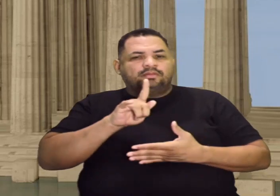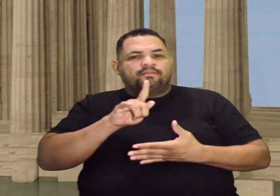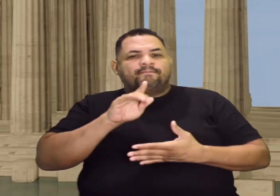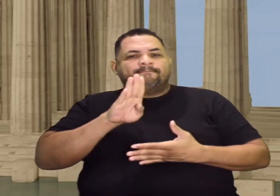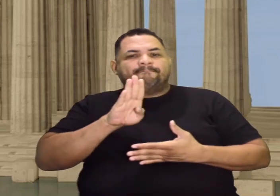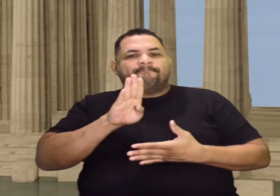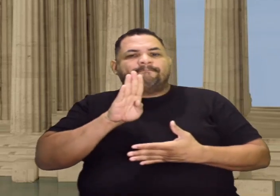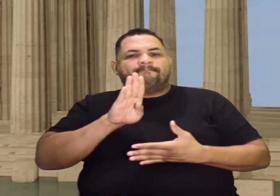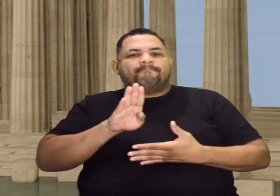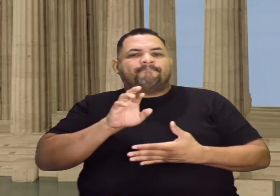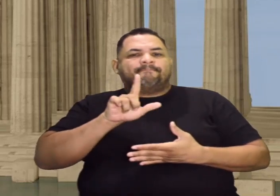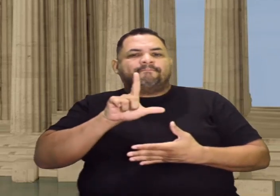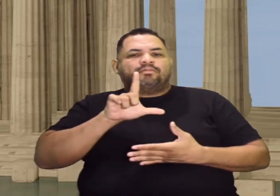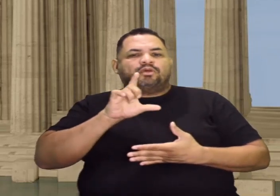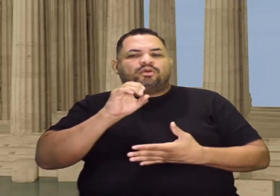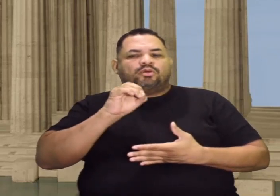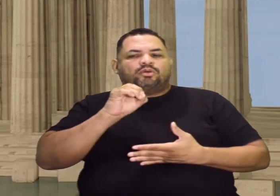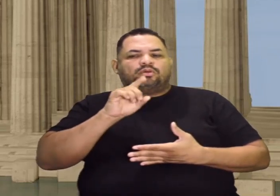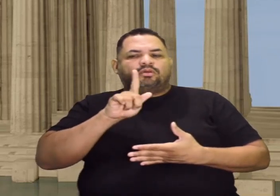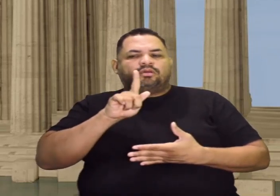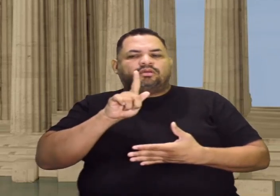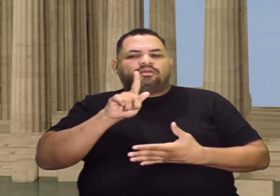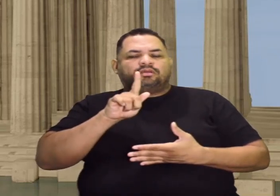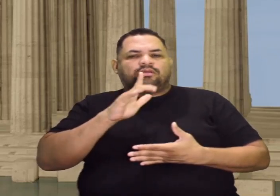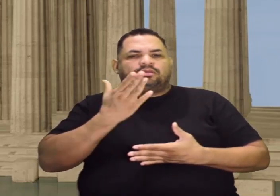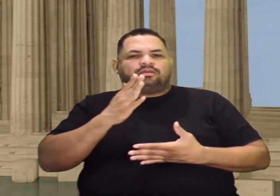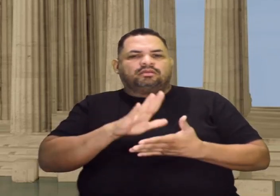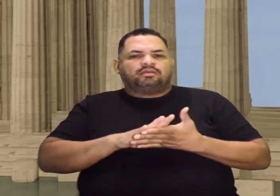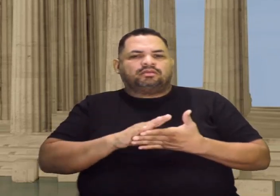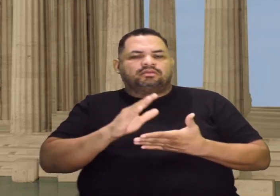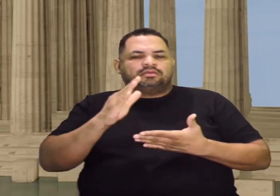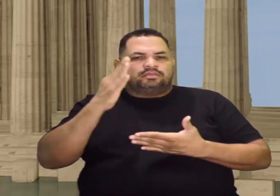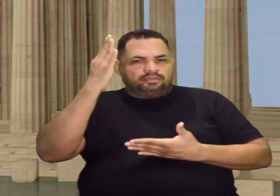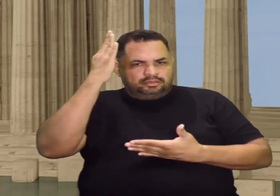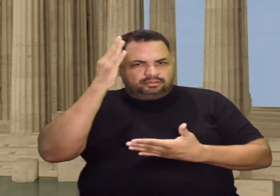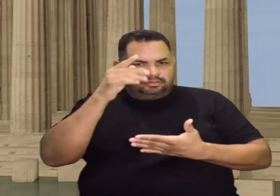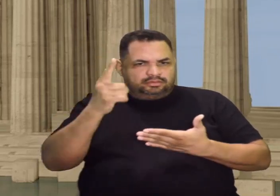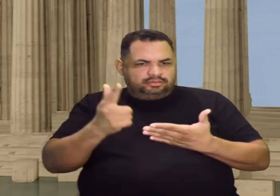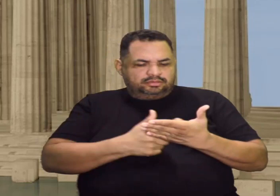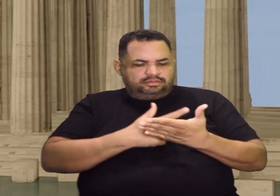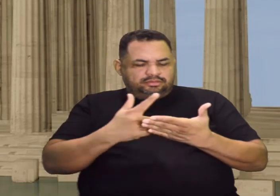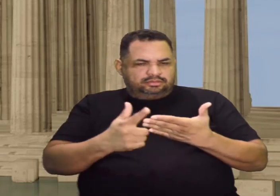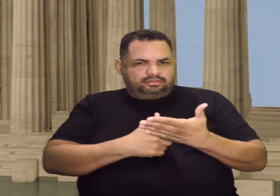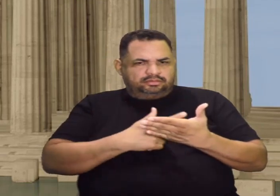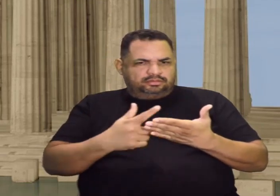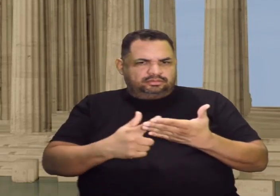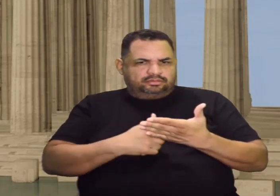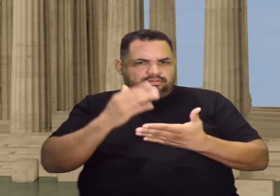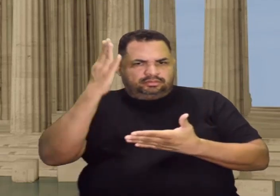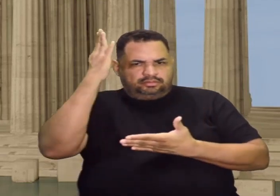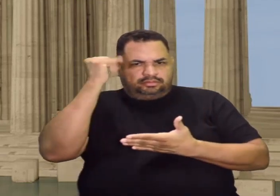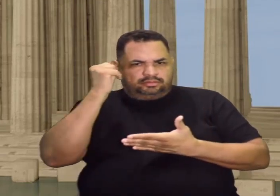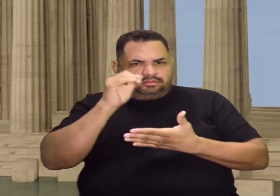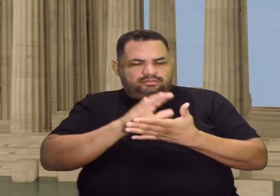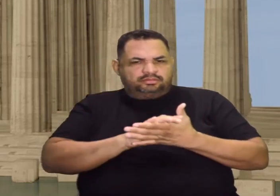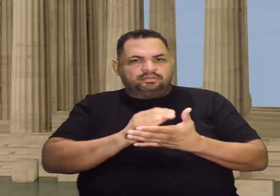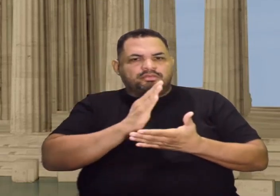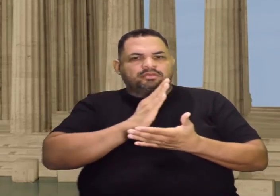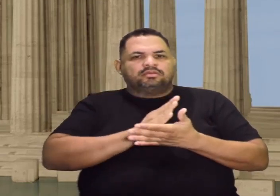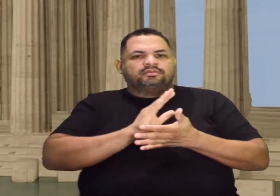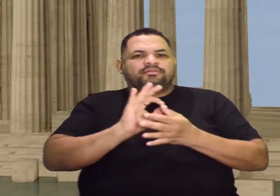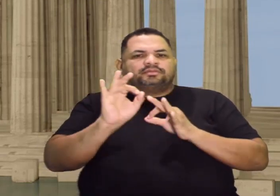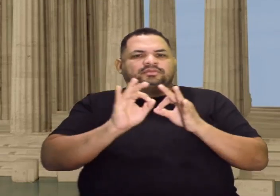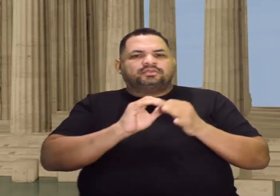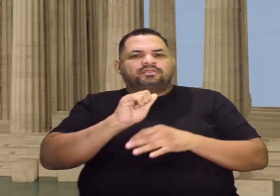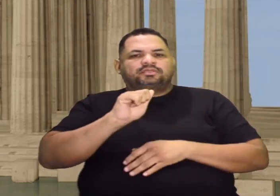coisas. A minha sabedoria, coloca assim, o livro da sabedoria, diário de bordo, agenda